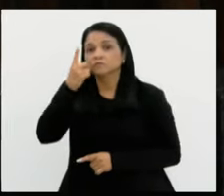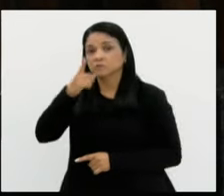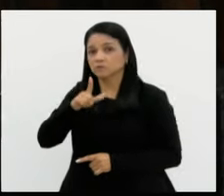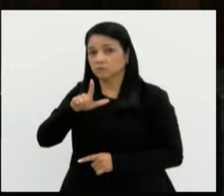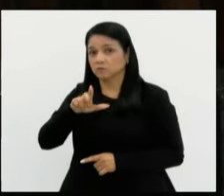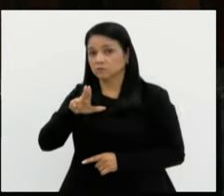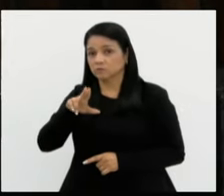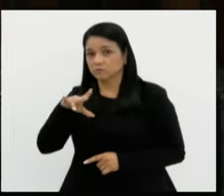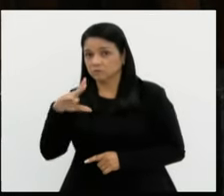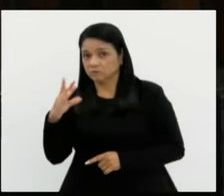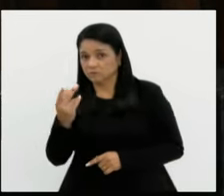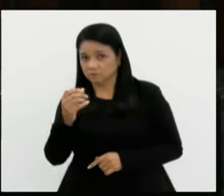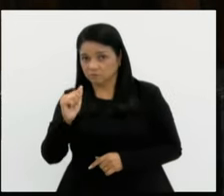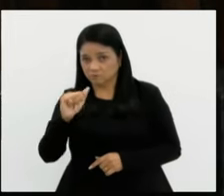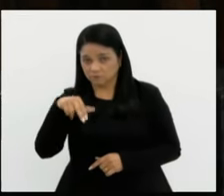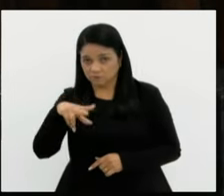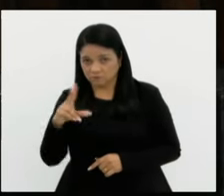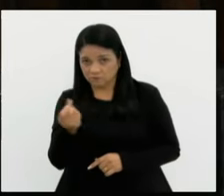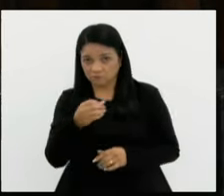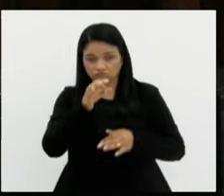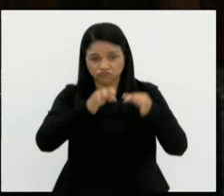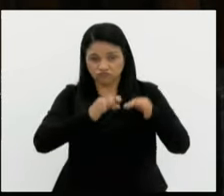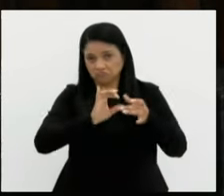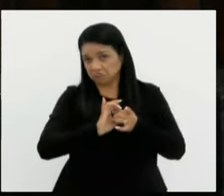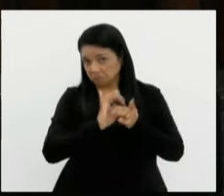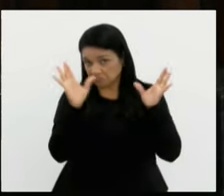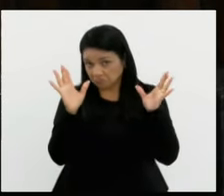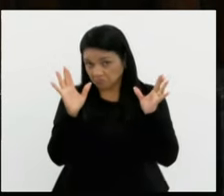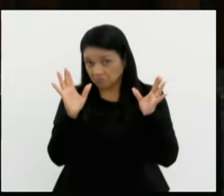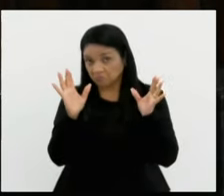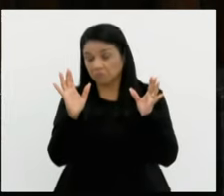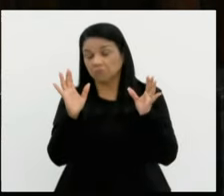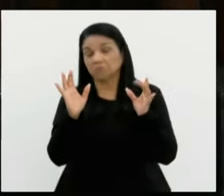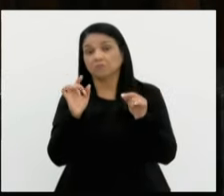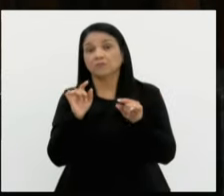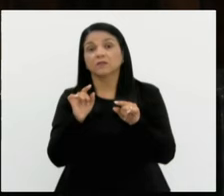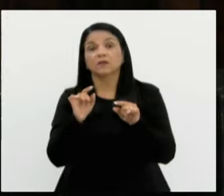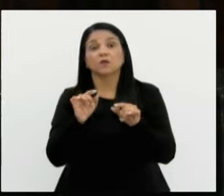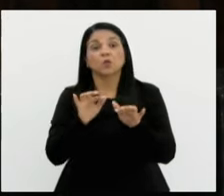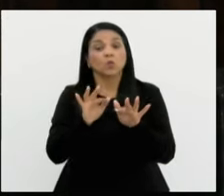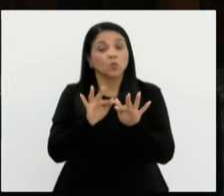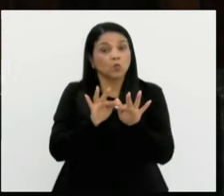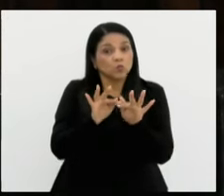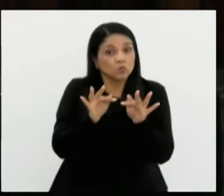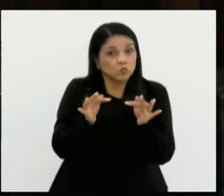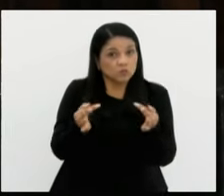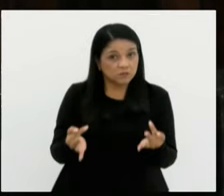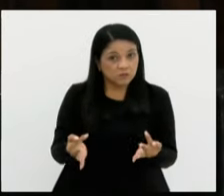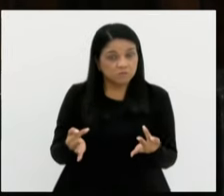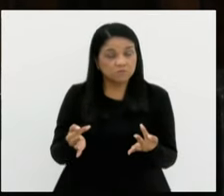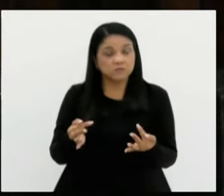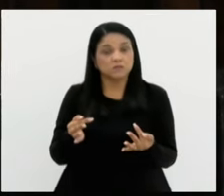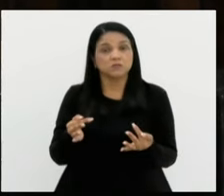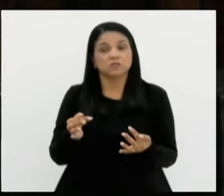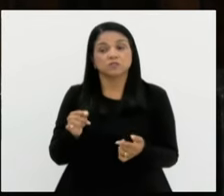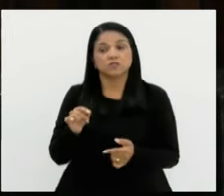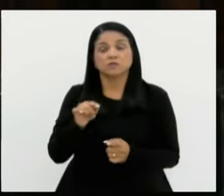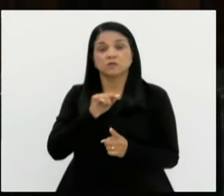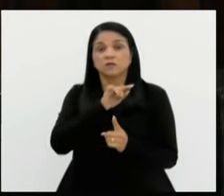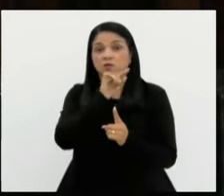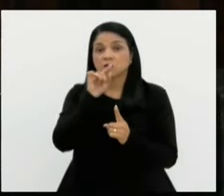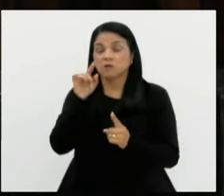anos absolvida, nós estamos considerando que o simples fato de um deputado dessa casa ser